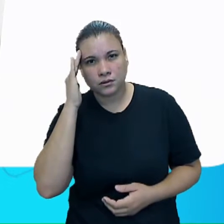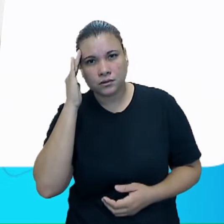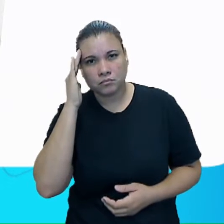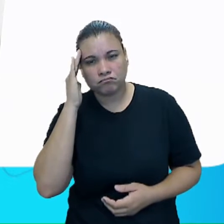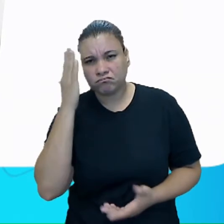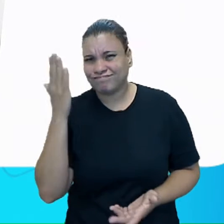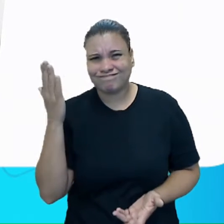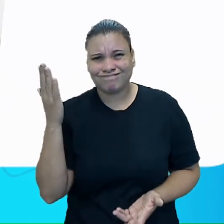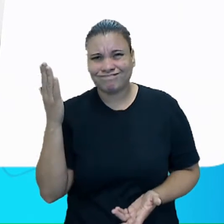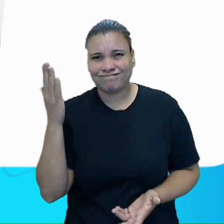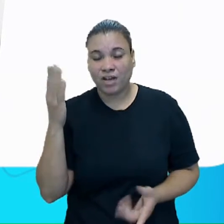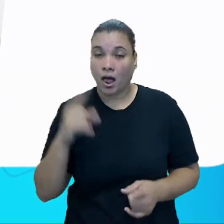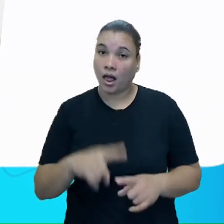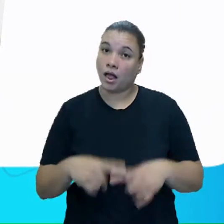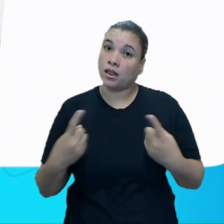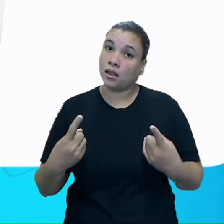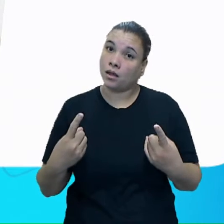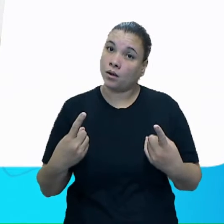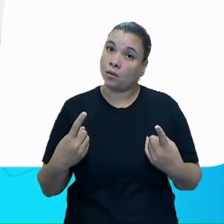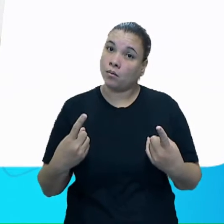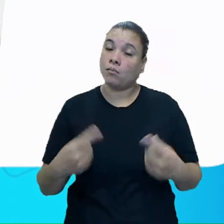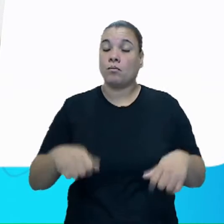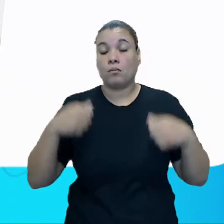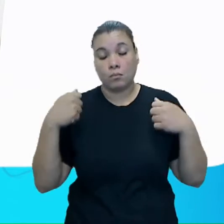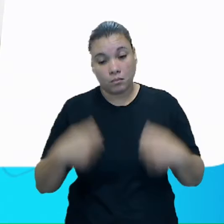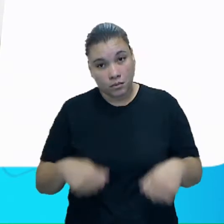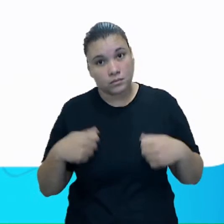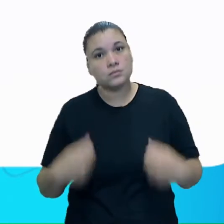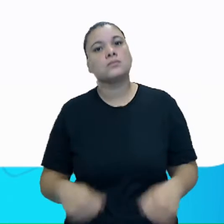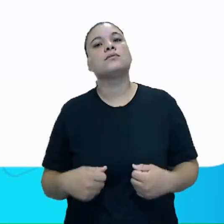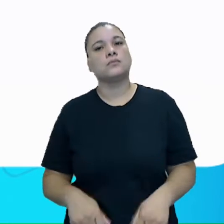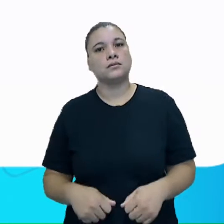ter um significado. Expressa o sentido.